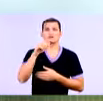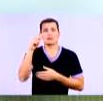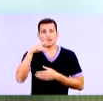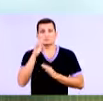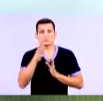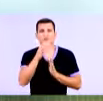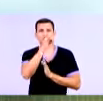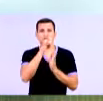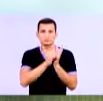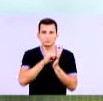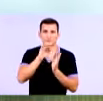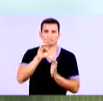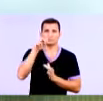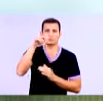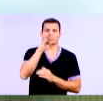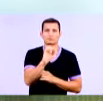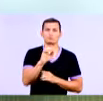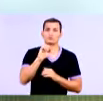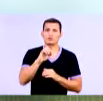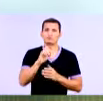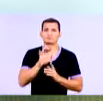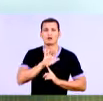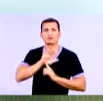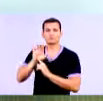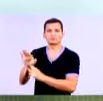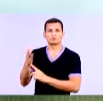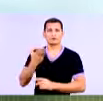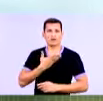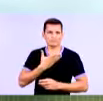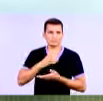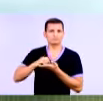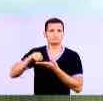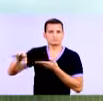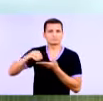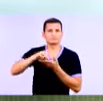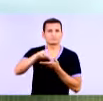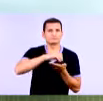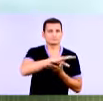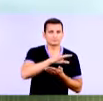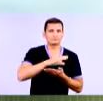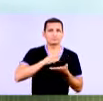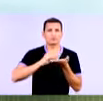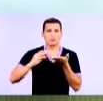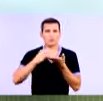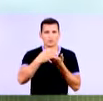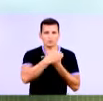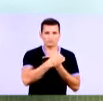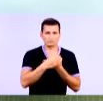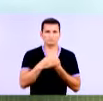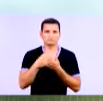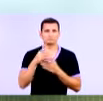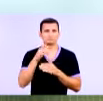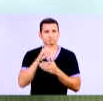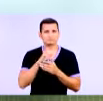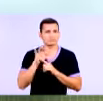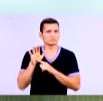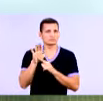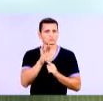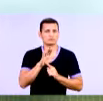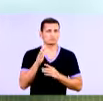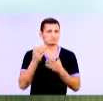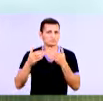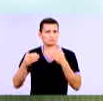arquivo do Ubuntu, passa para o colega que ainda não baixou. Vocês vão ajudar todo mundo, não vai deixar a rede de ninguém